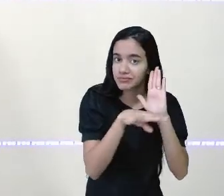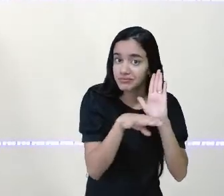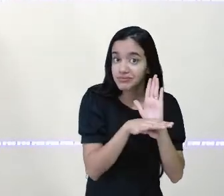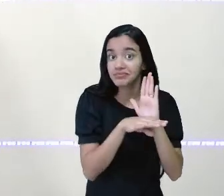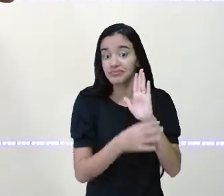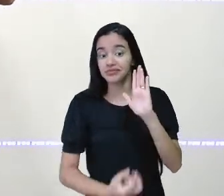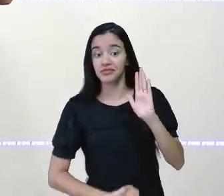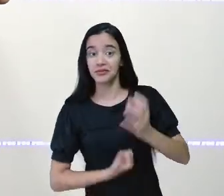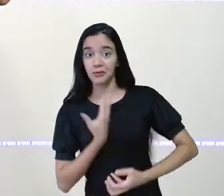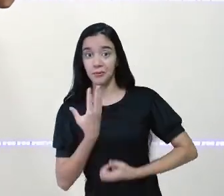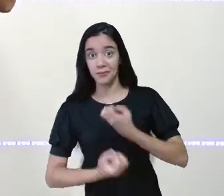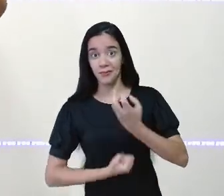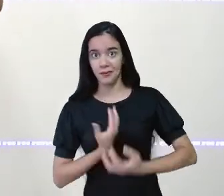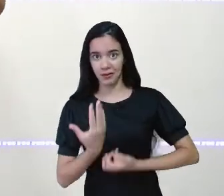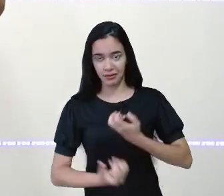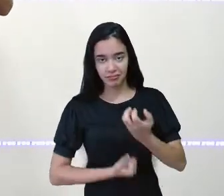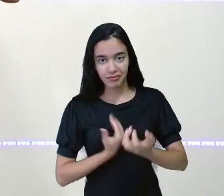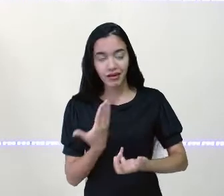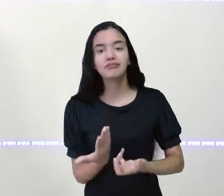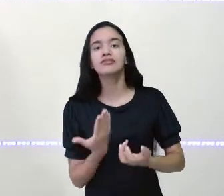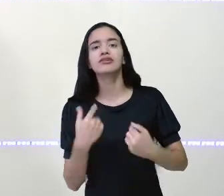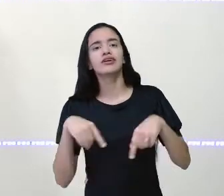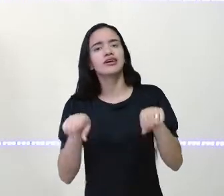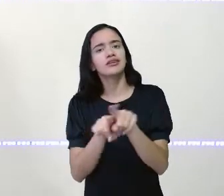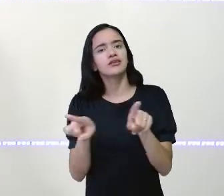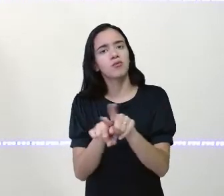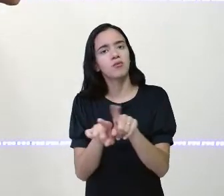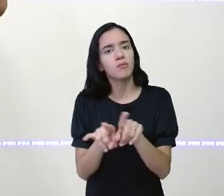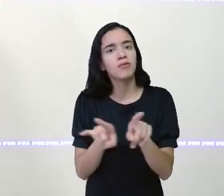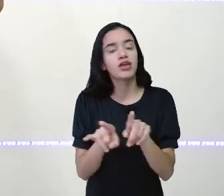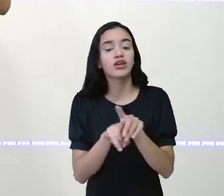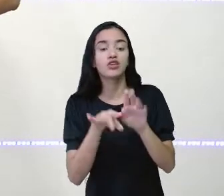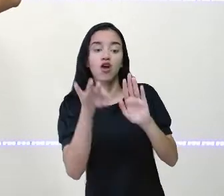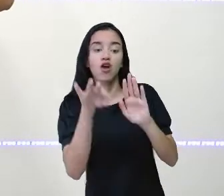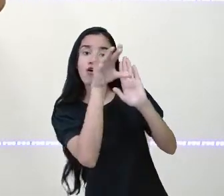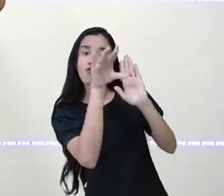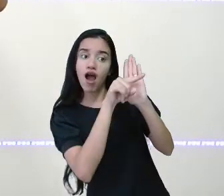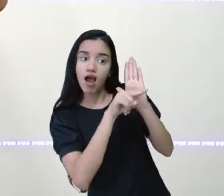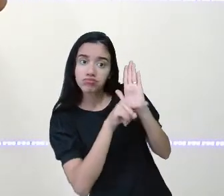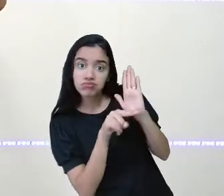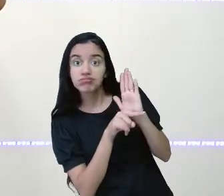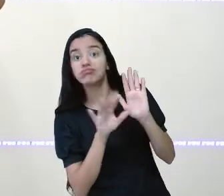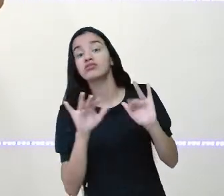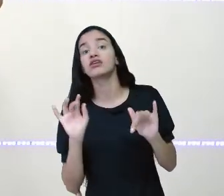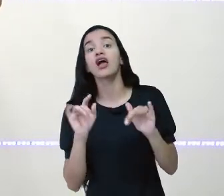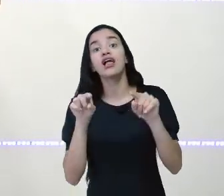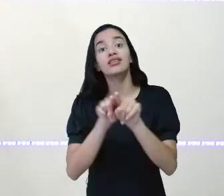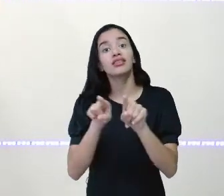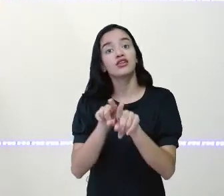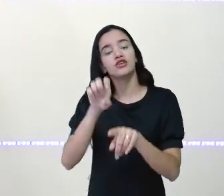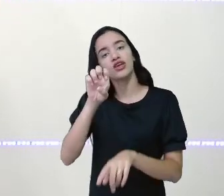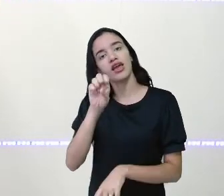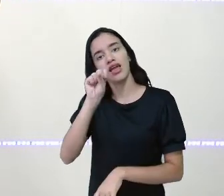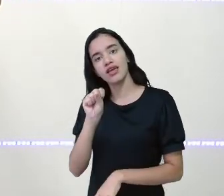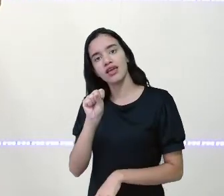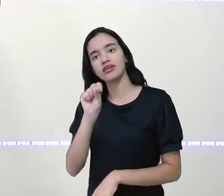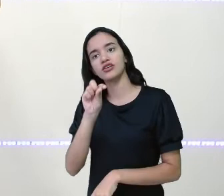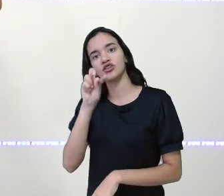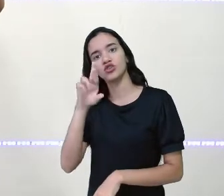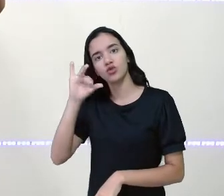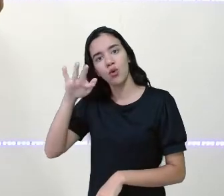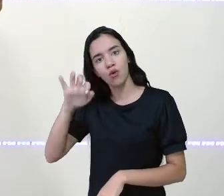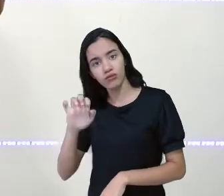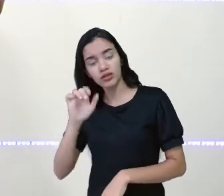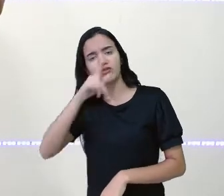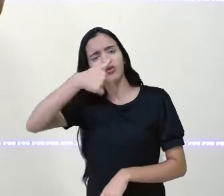um poema é um verso. E um conjunto de versos chamamos de estrofe, tá?